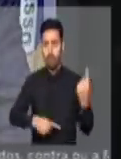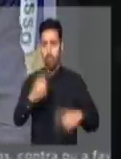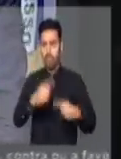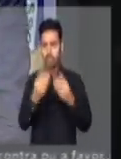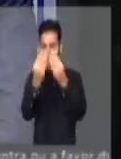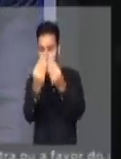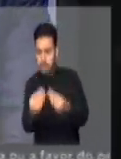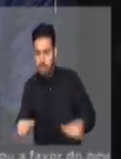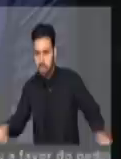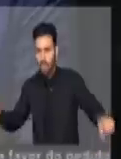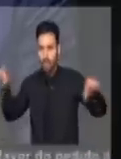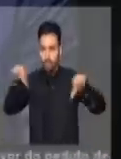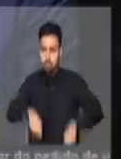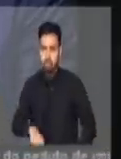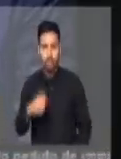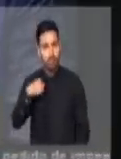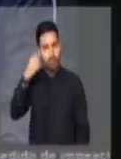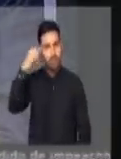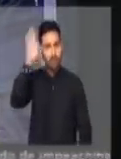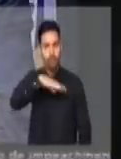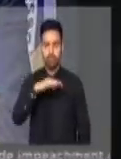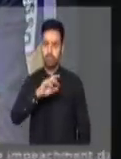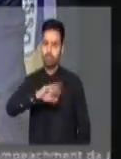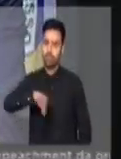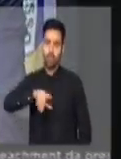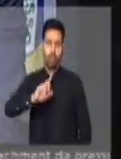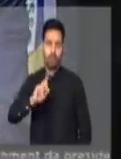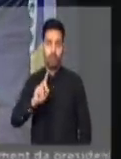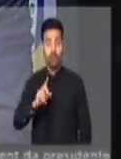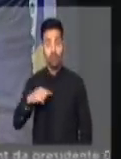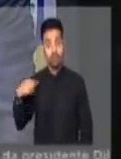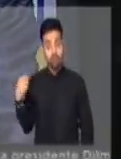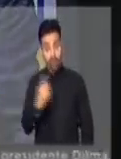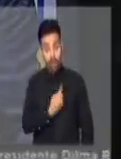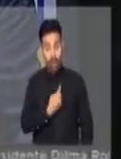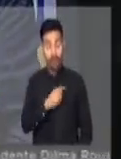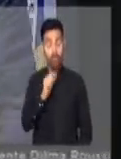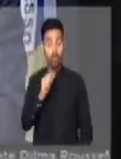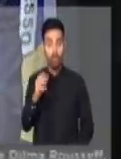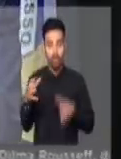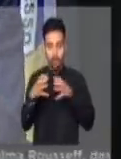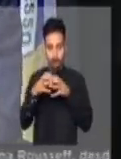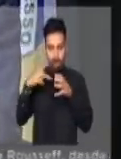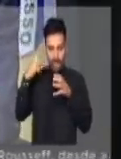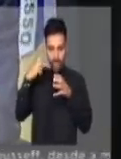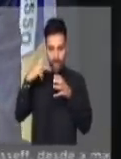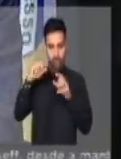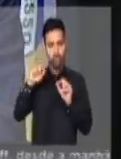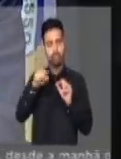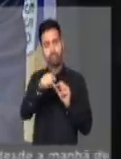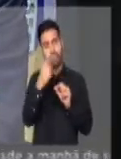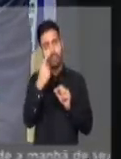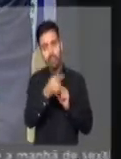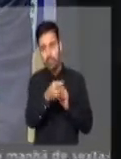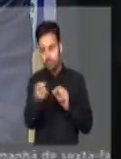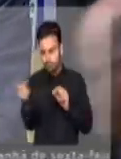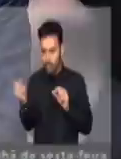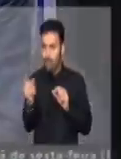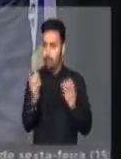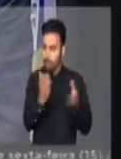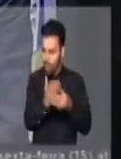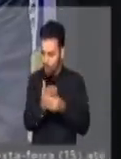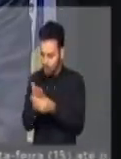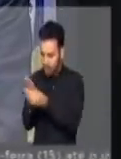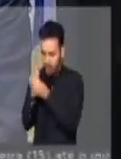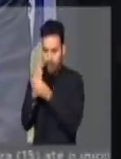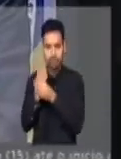divergência. Sim, senhoras e senhores deputados, somos o partido que no processo de impeachment garantiu a divergência em